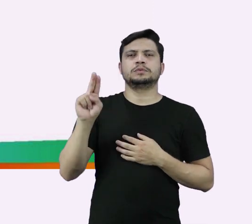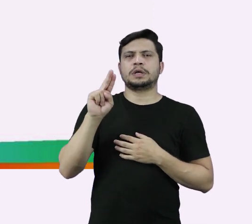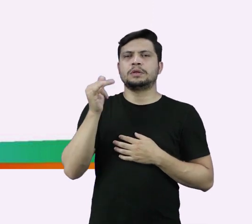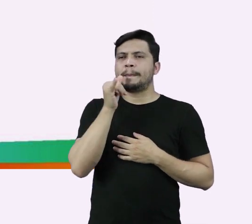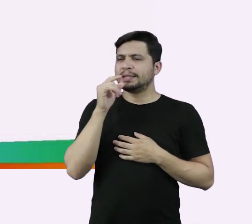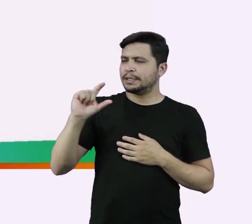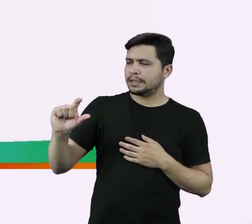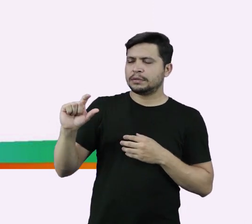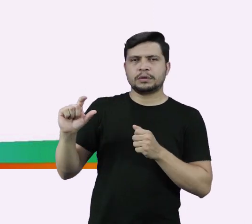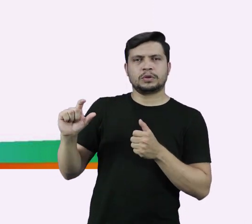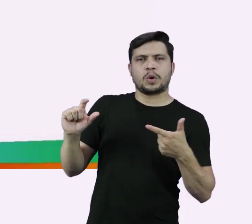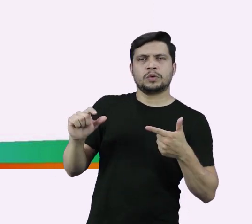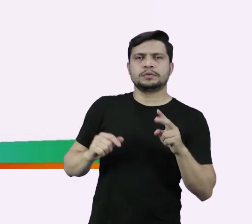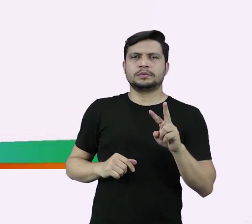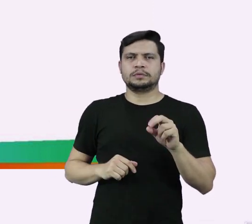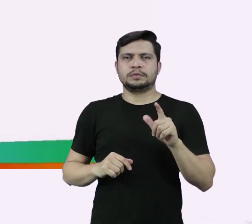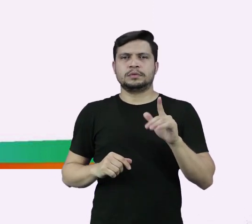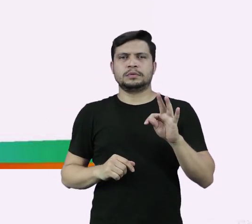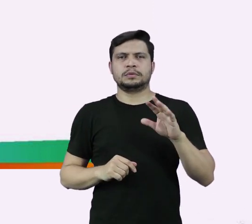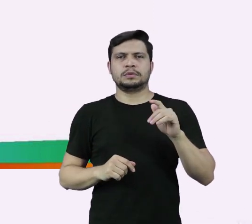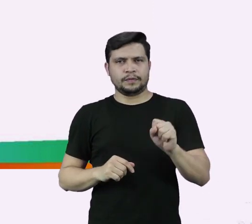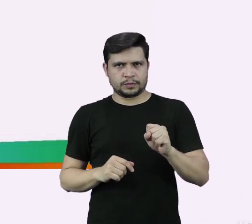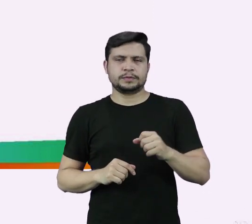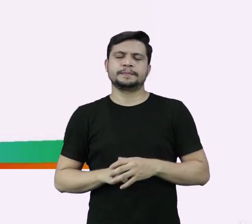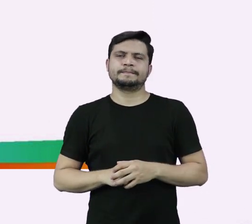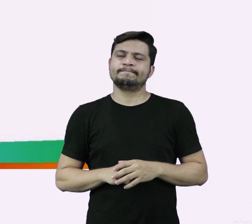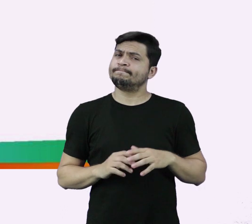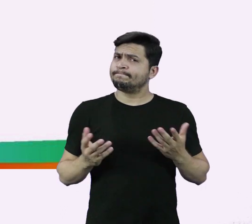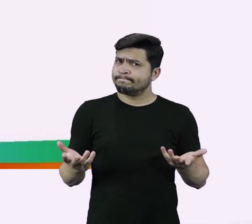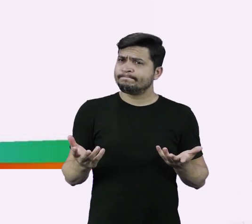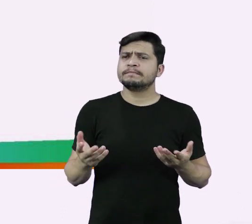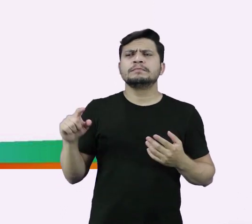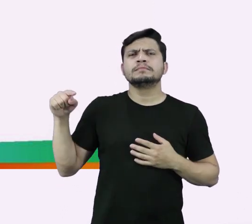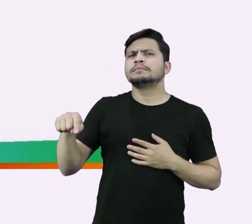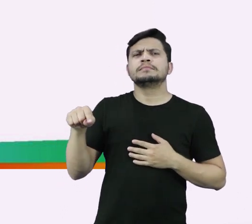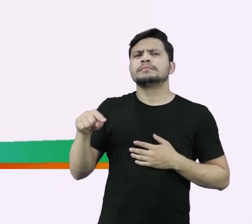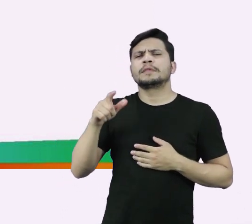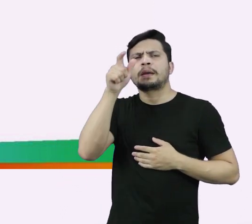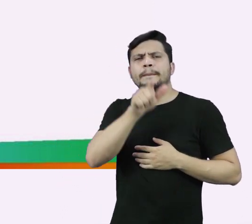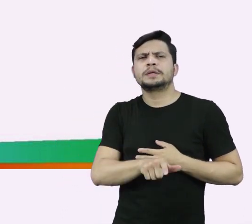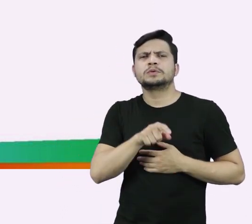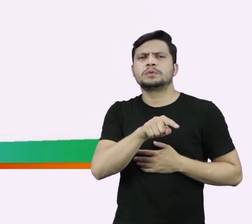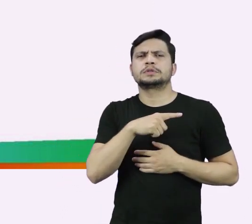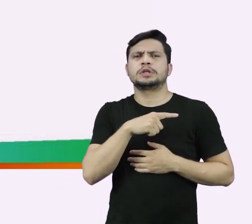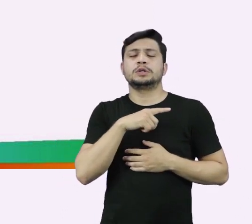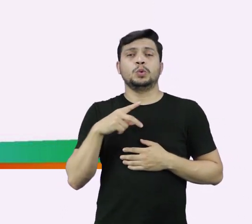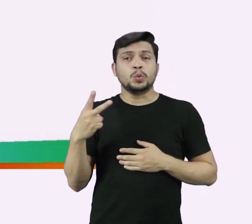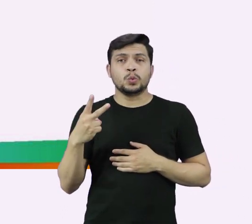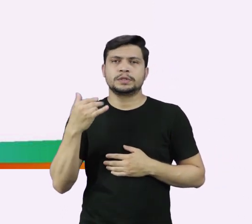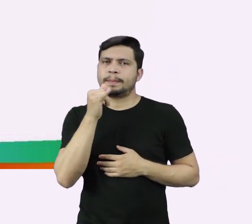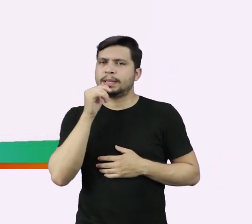indivíduo, no caso, ele seria submetido a uma associação de duas dessas baterias.